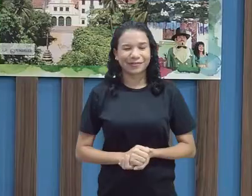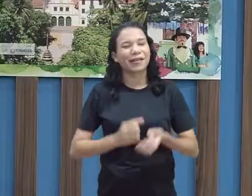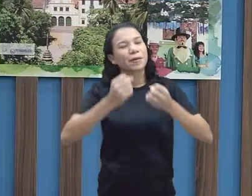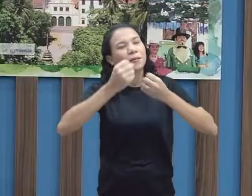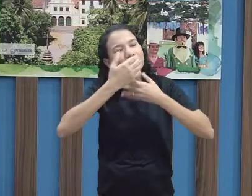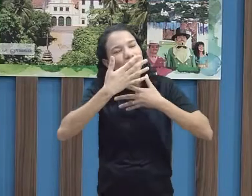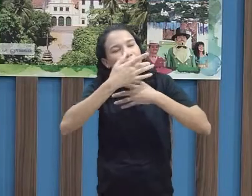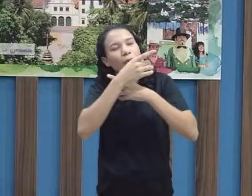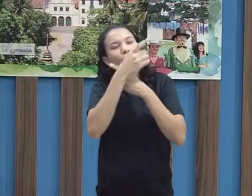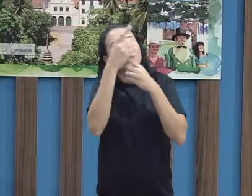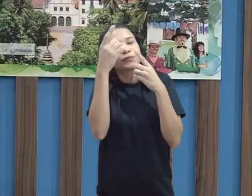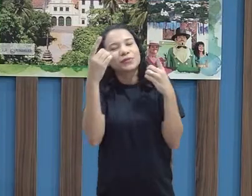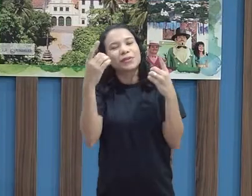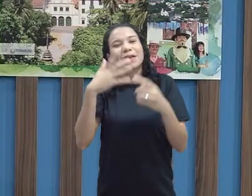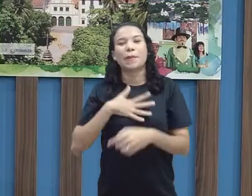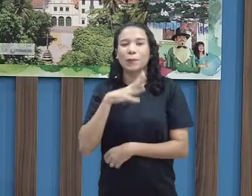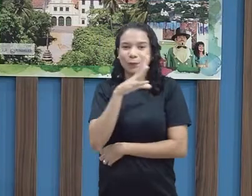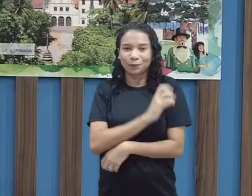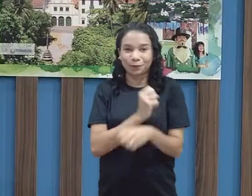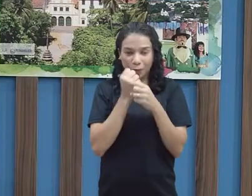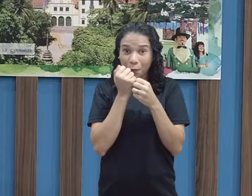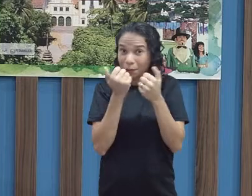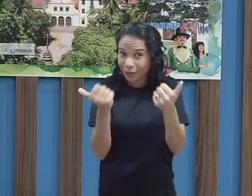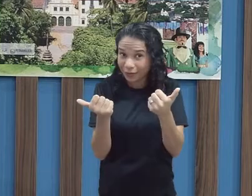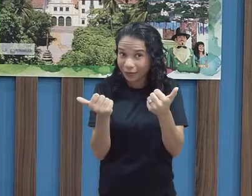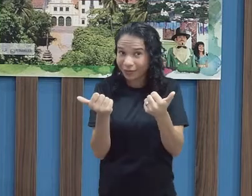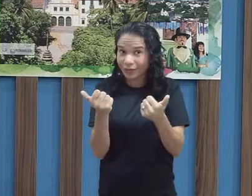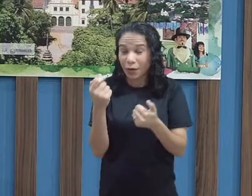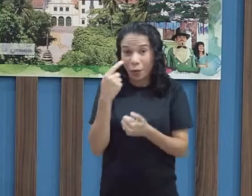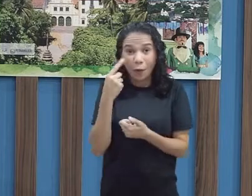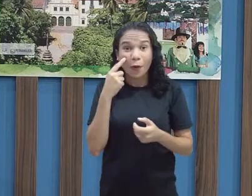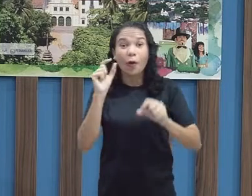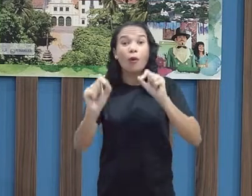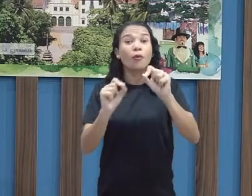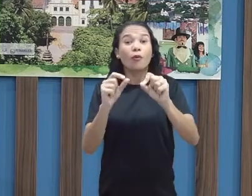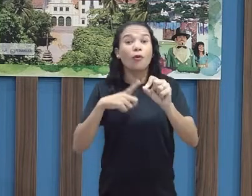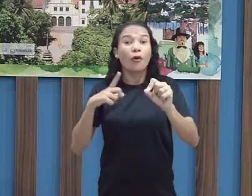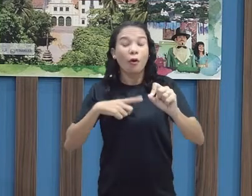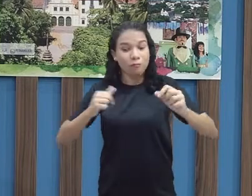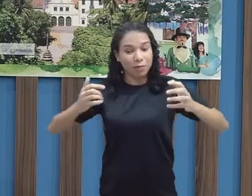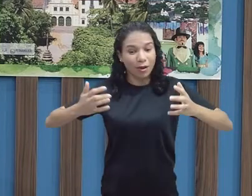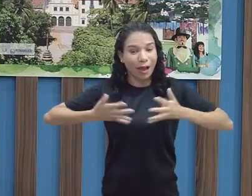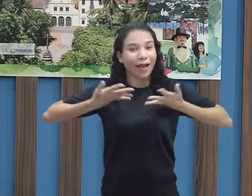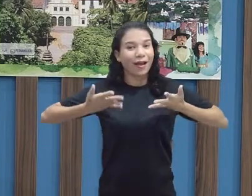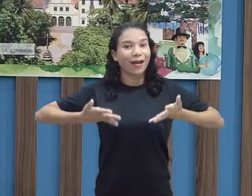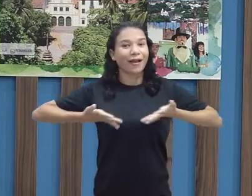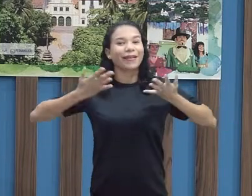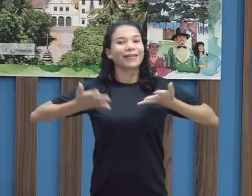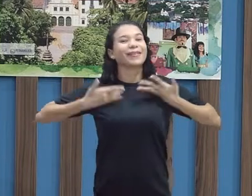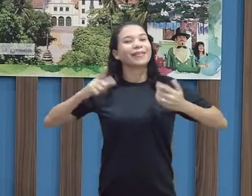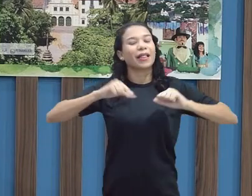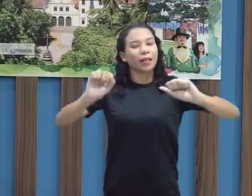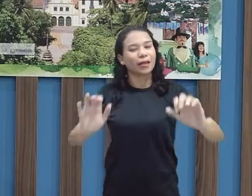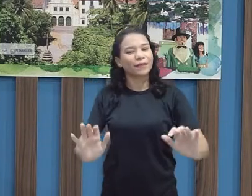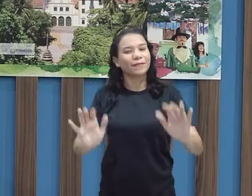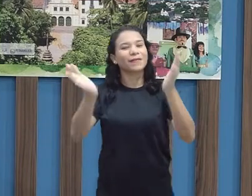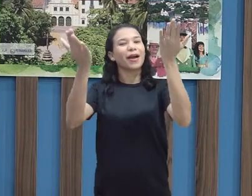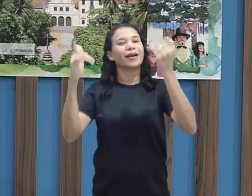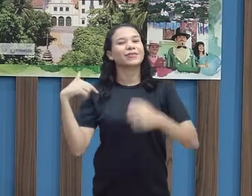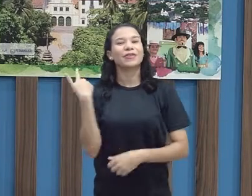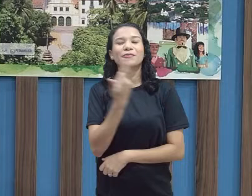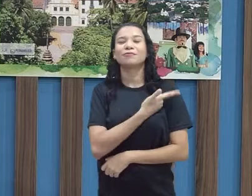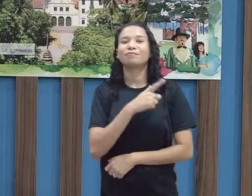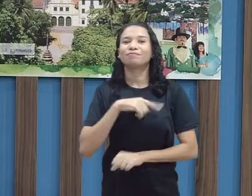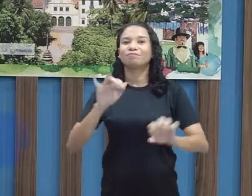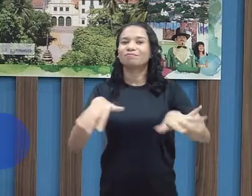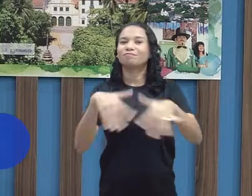Bom dia, meus amores, tudo bem com vocês? É nesse clima de animação, de festividade, celebração